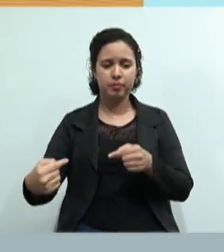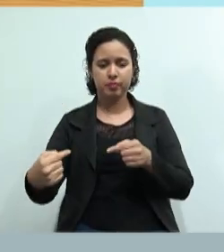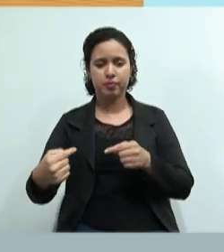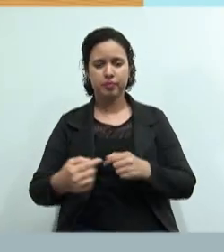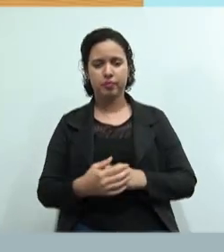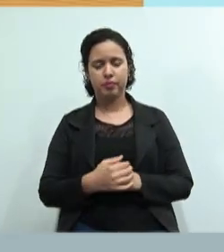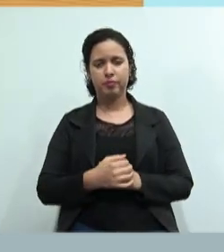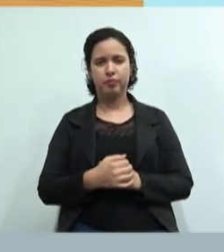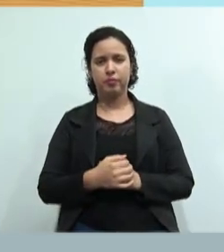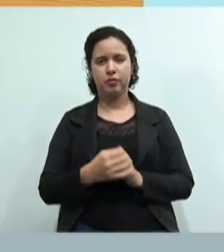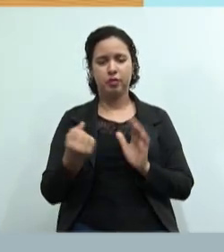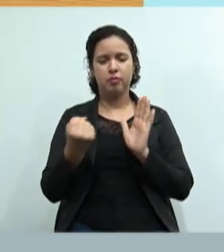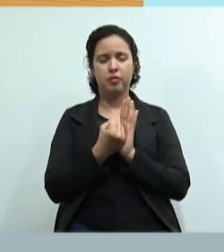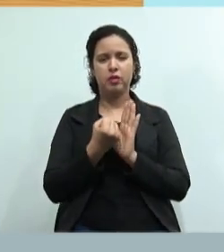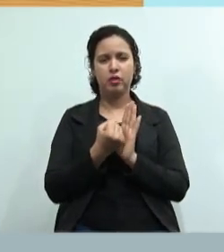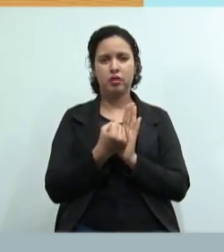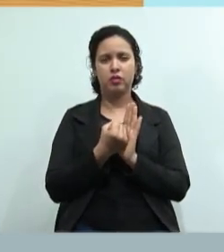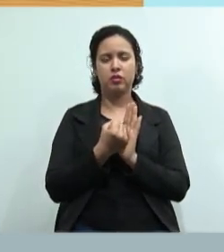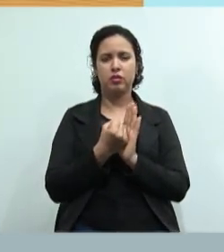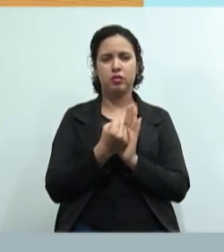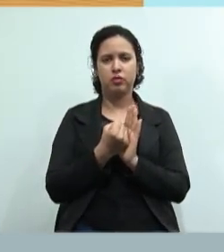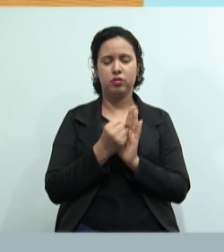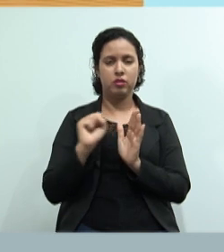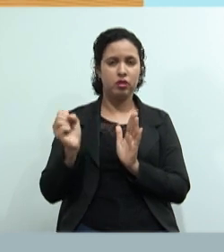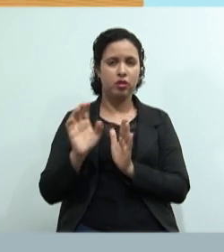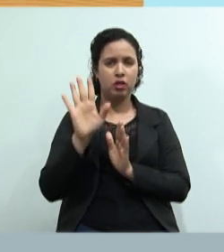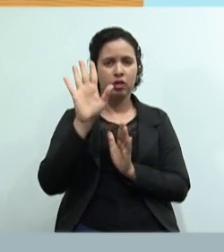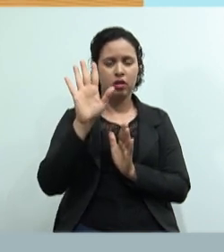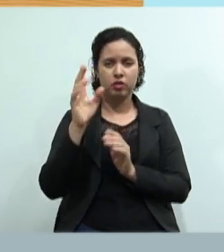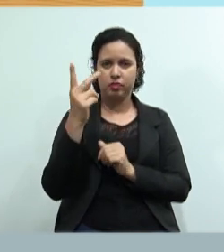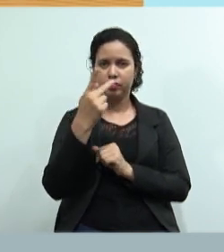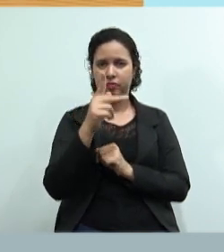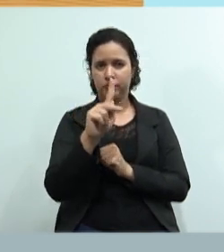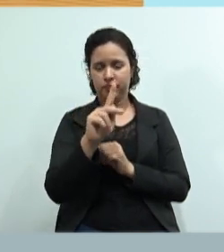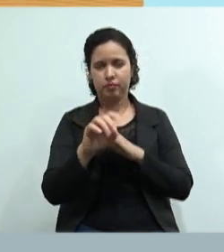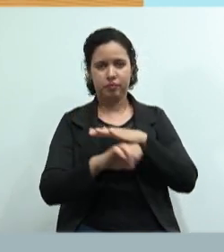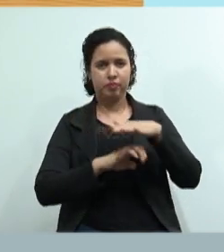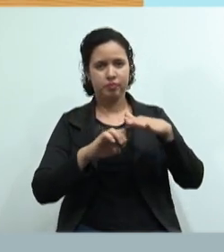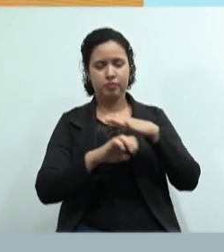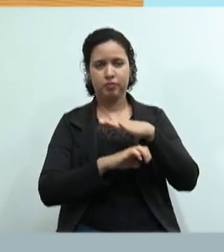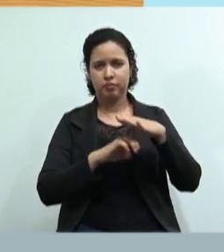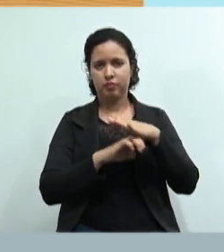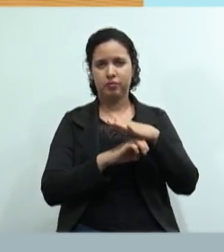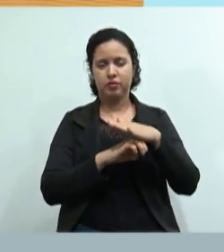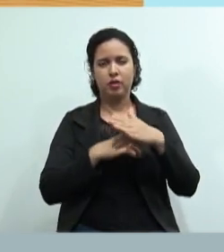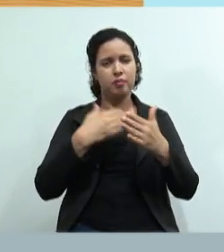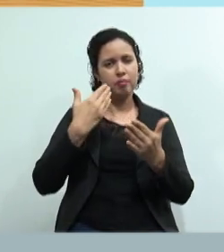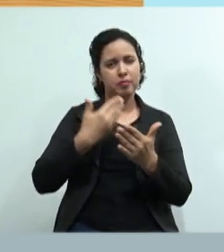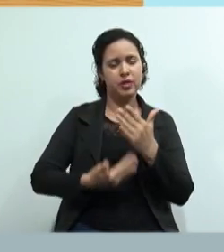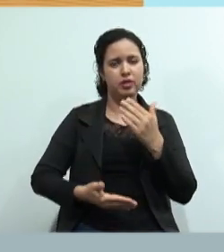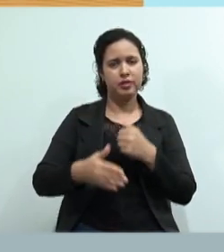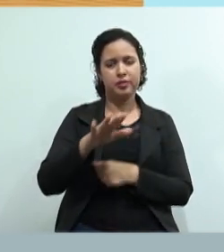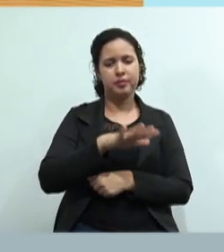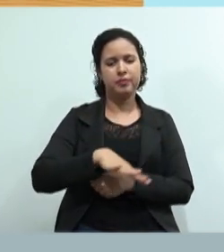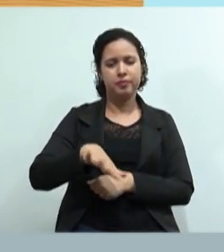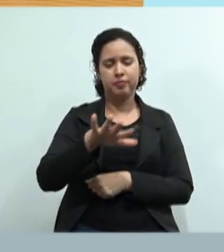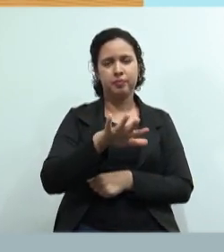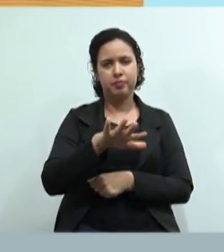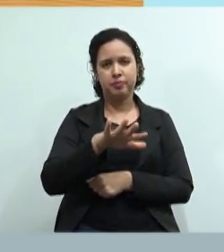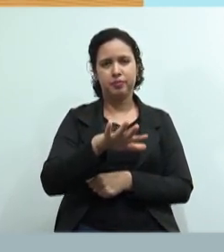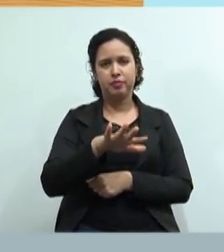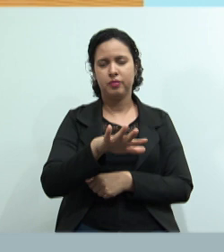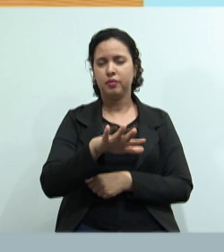Com preços muito altos, sua confeitaria pode afugentar os clientes e perder espaço. Com preços